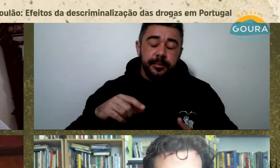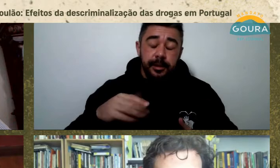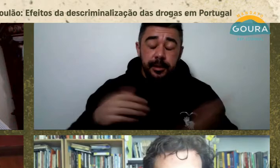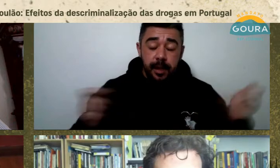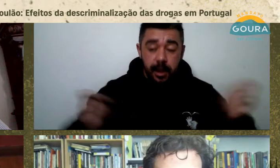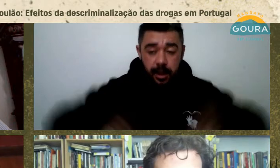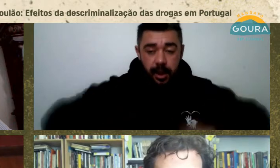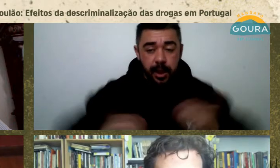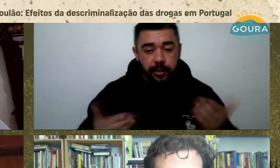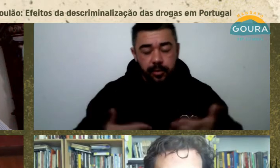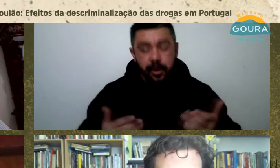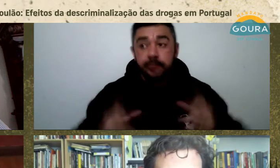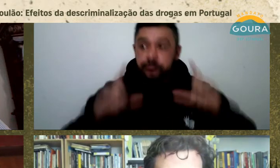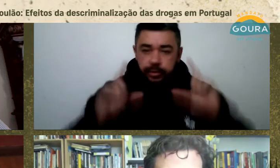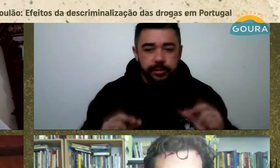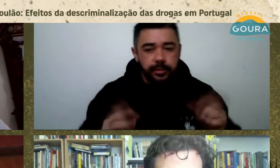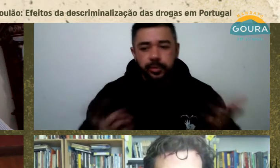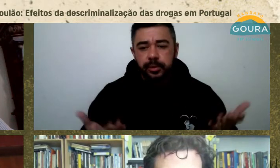ao nível da rua.